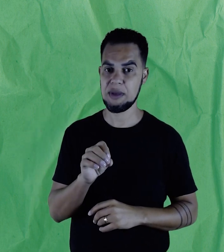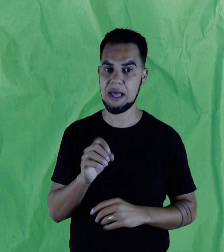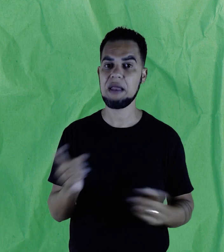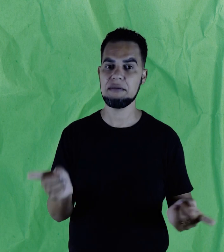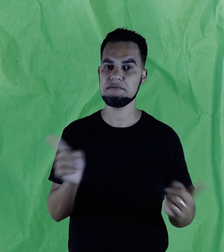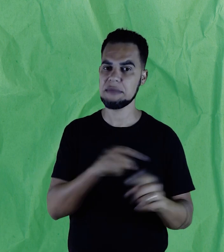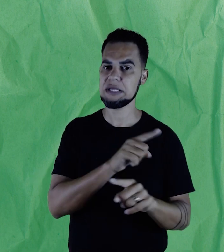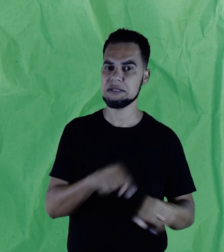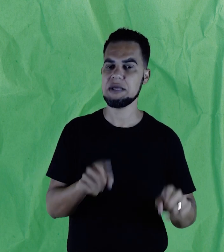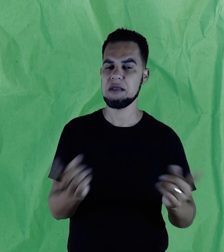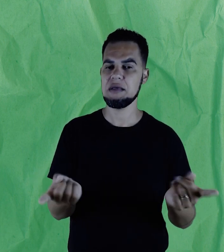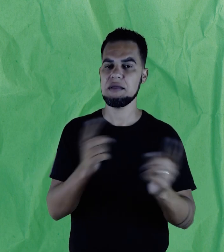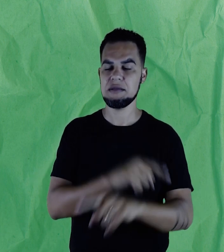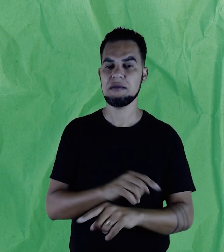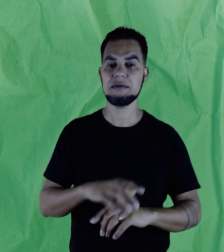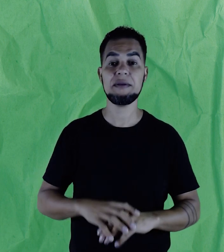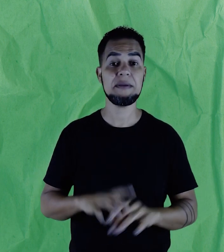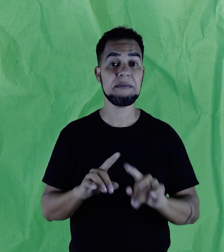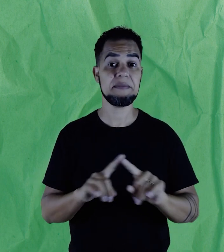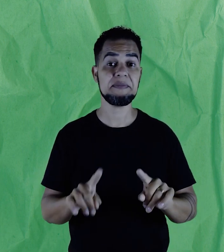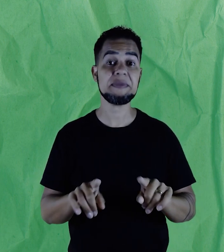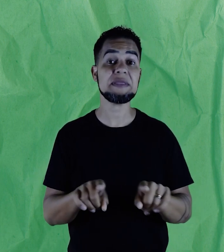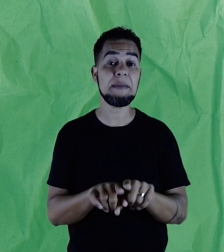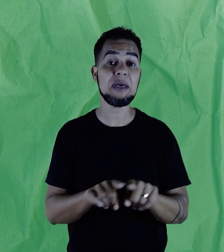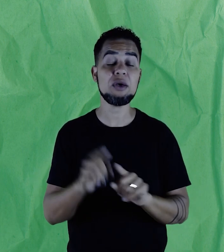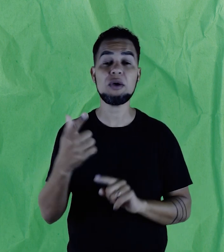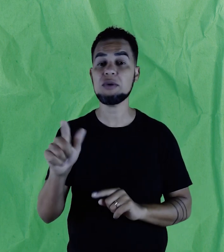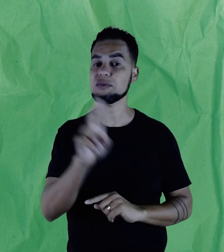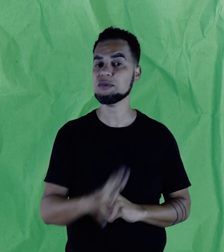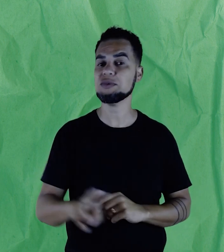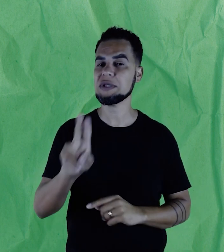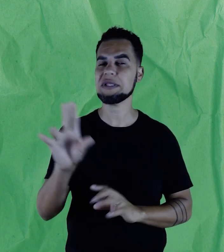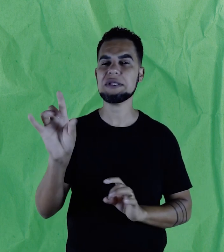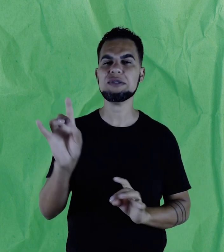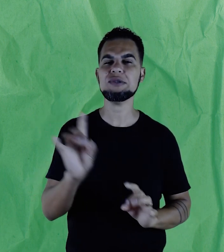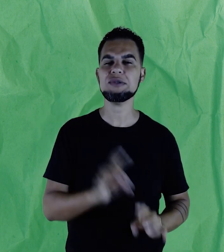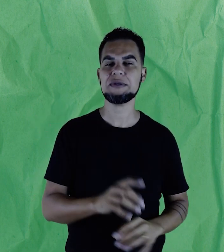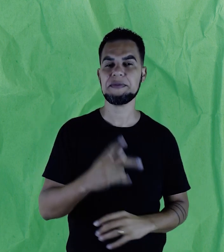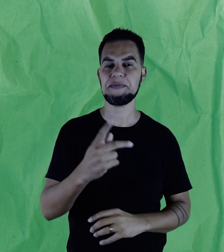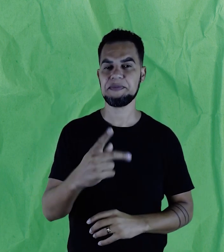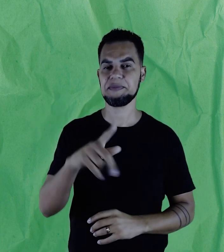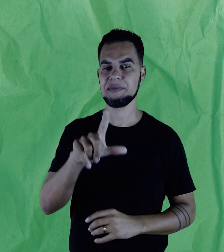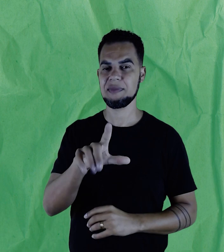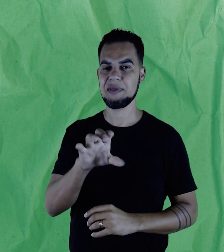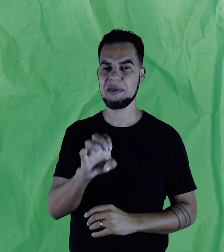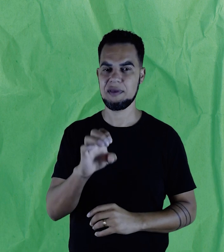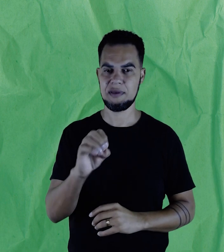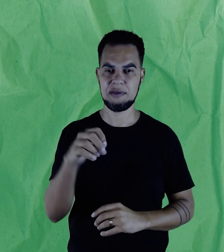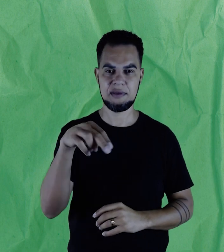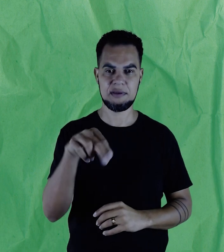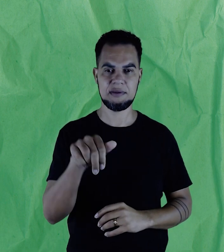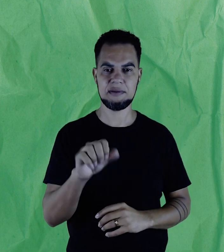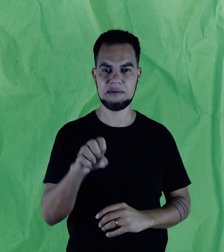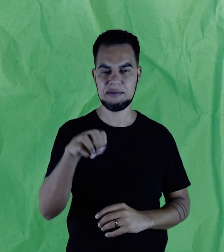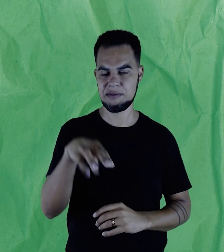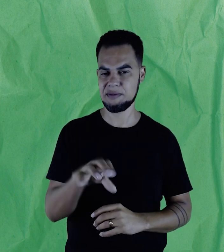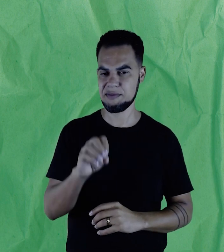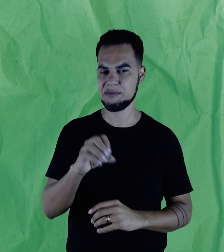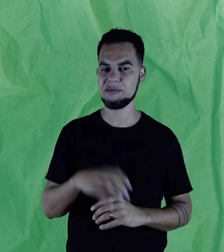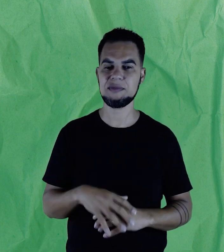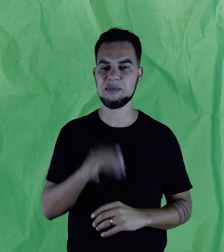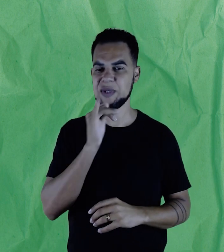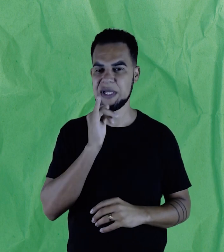também é bastante utilizada no cotidiano é o pleonasmo, que é uma repetição desnecessária de ideias. Então, sai para fora,